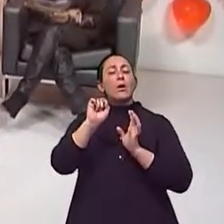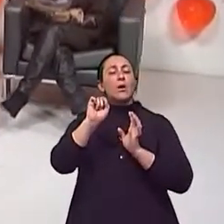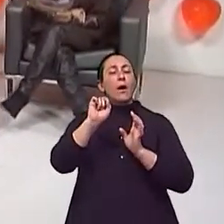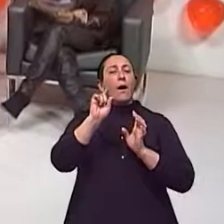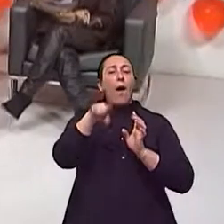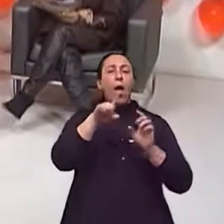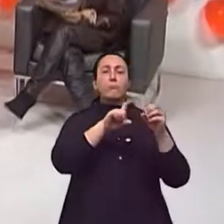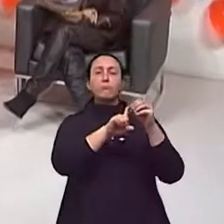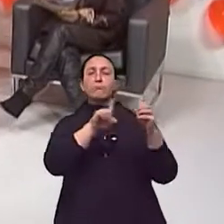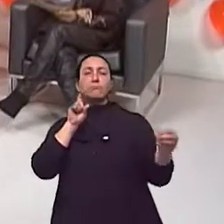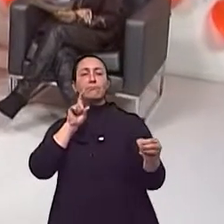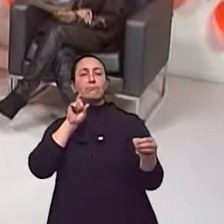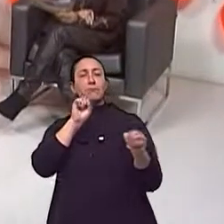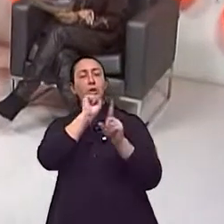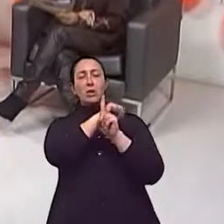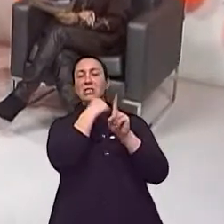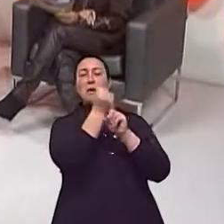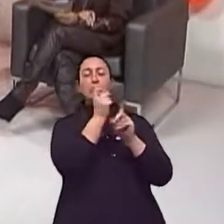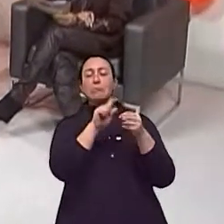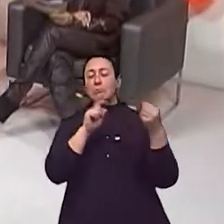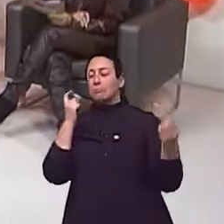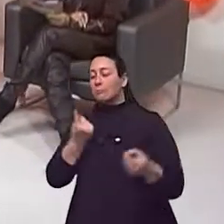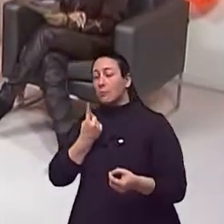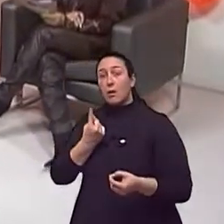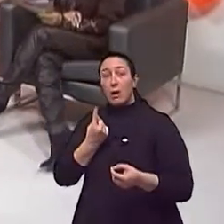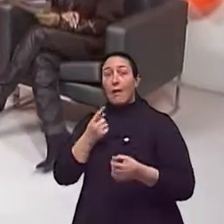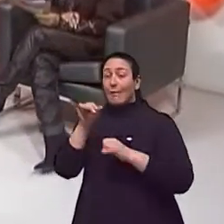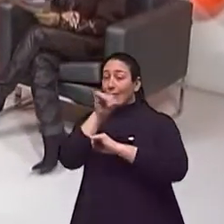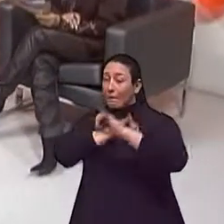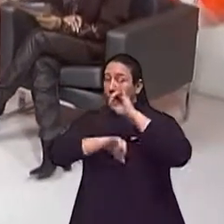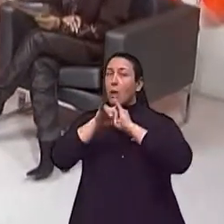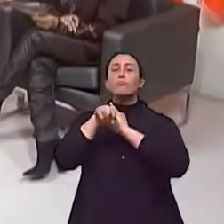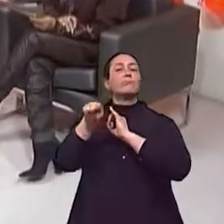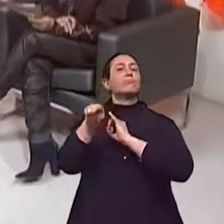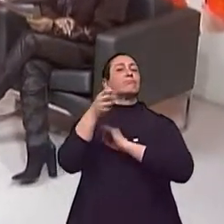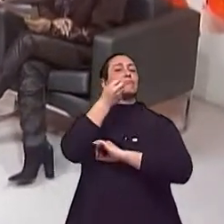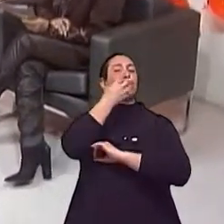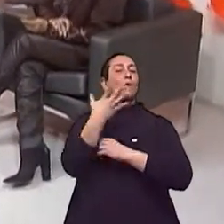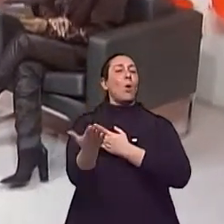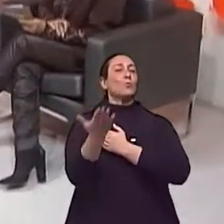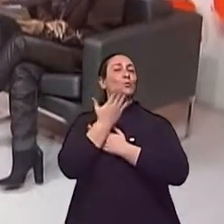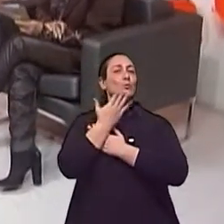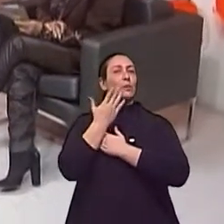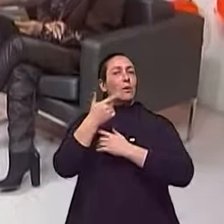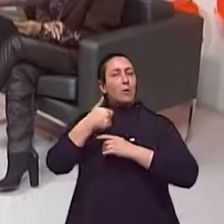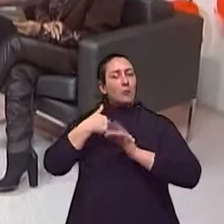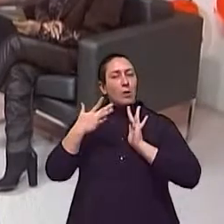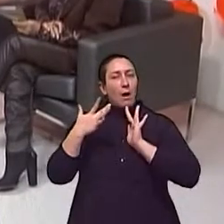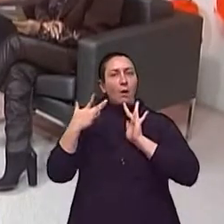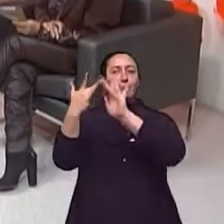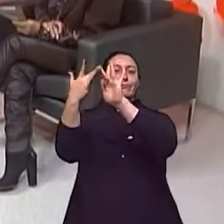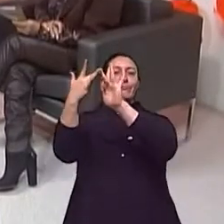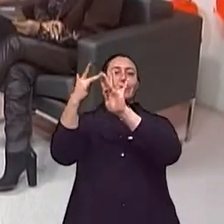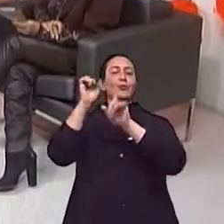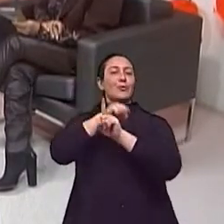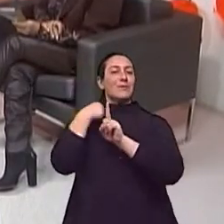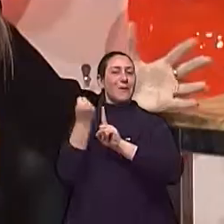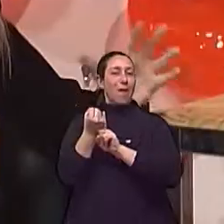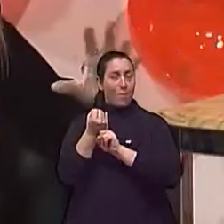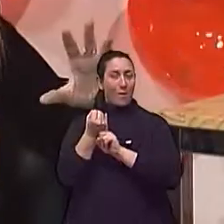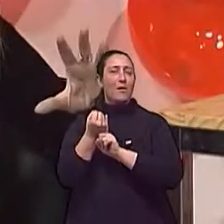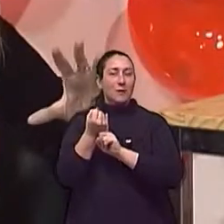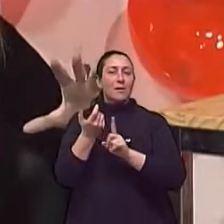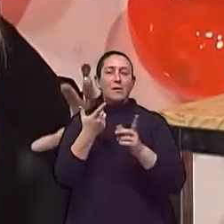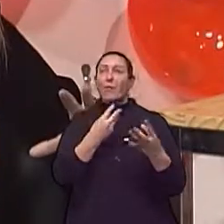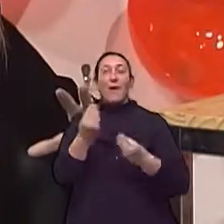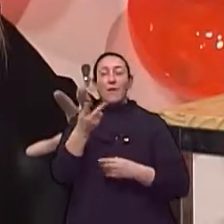Ah tá E aí entra essa ideia da internet como uma das possibilidades ou seja uma das claro que a gente não está dizendo que a